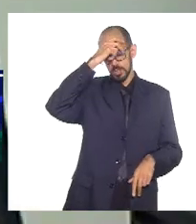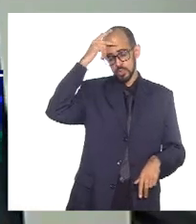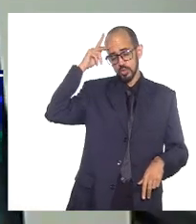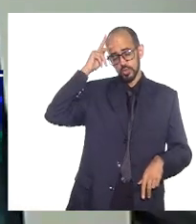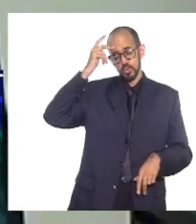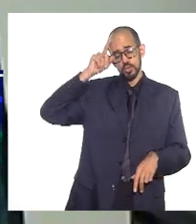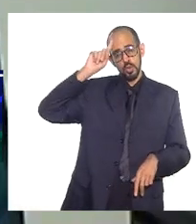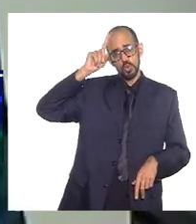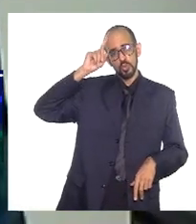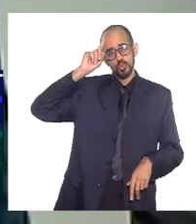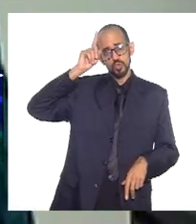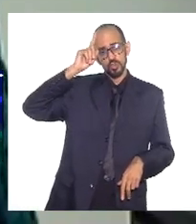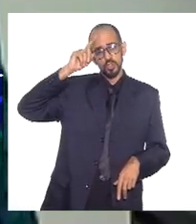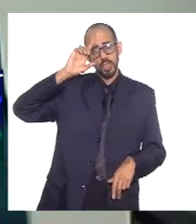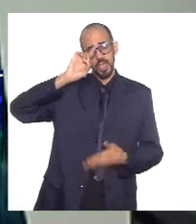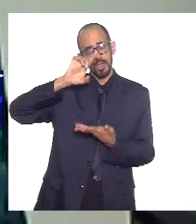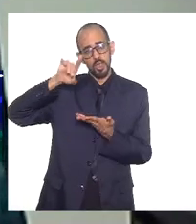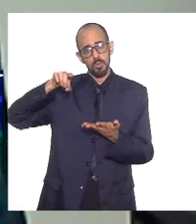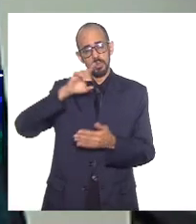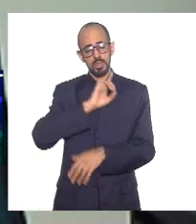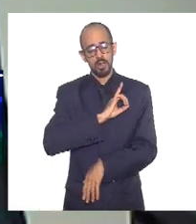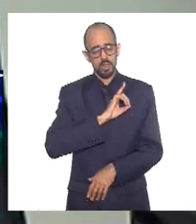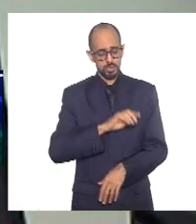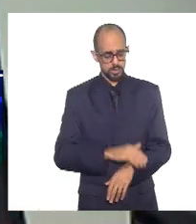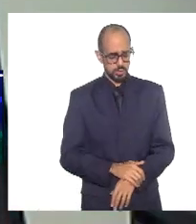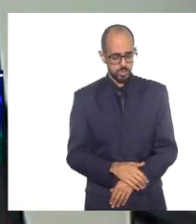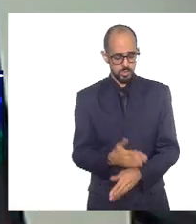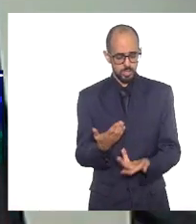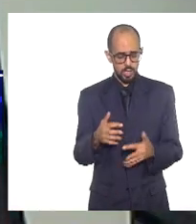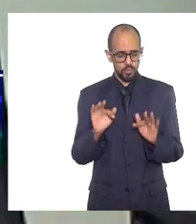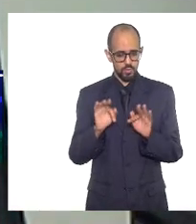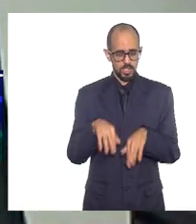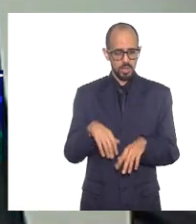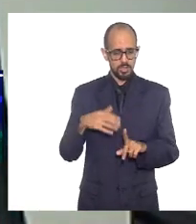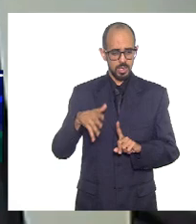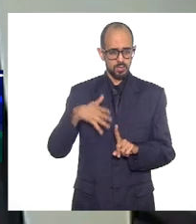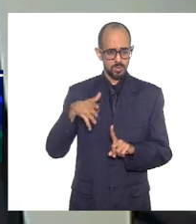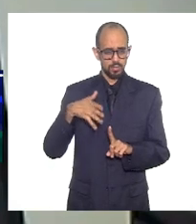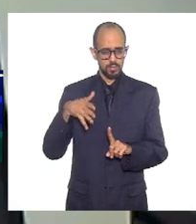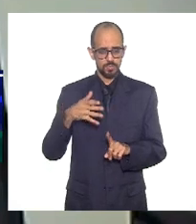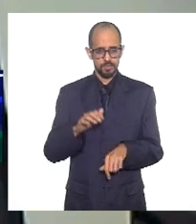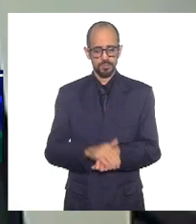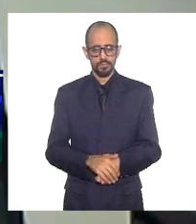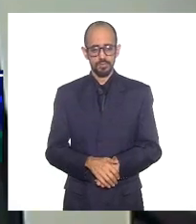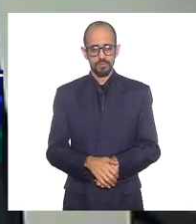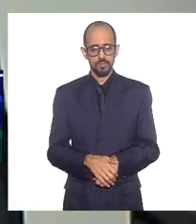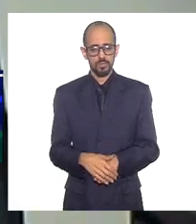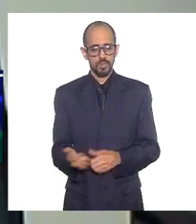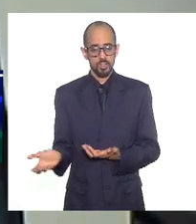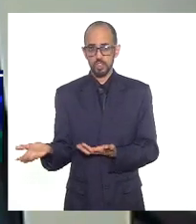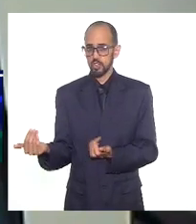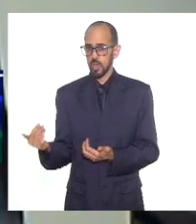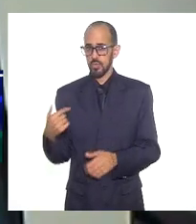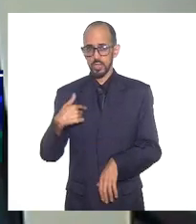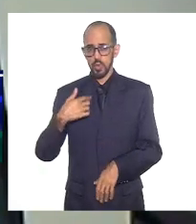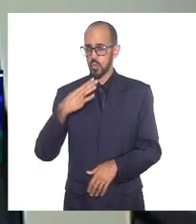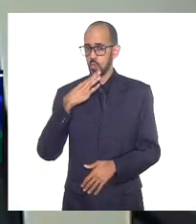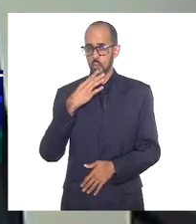delegacia. Então, eu quero encerrar a minha fala me solidarizando com esse jovem que eu não conheço,